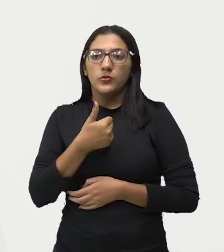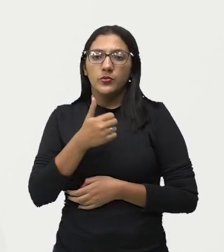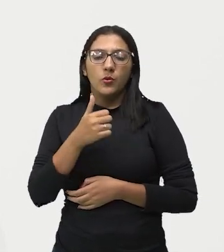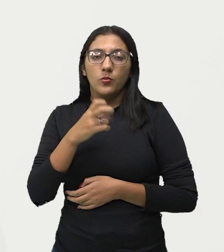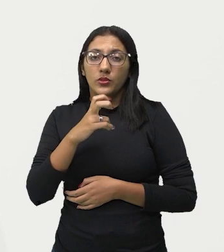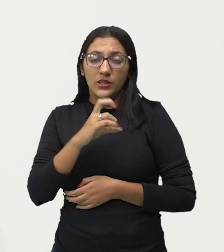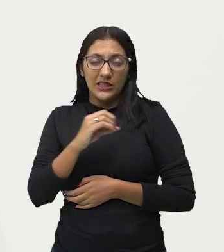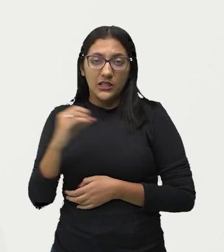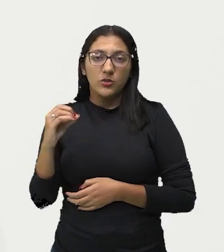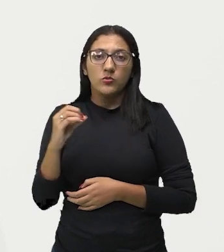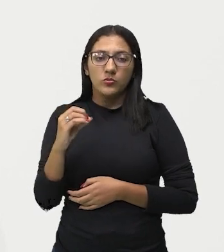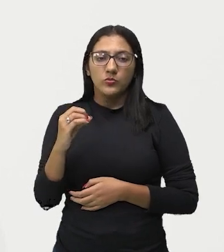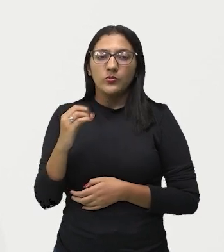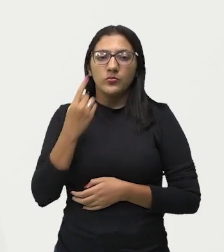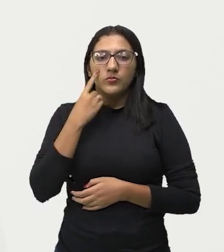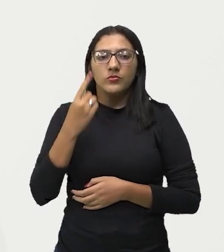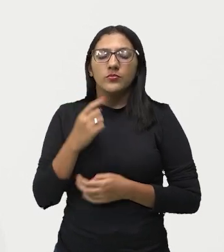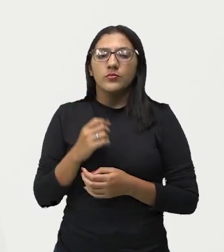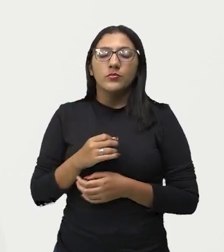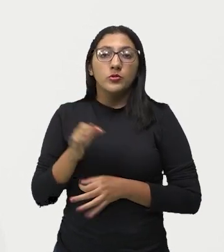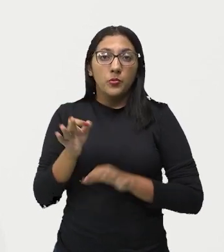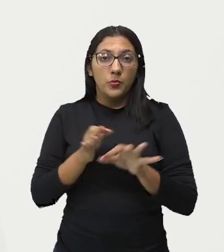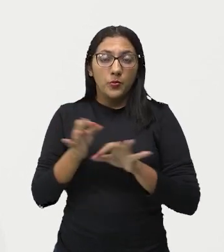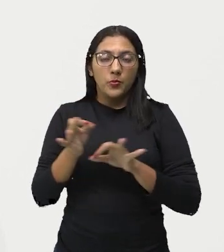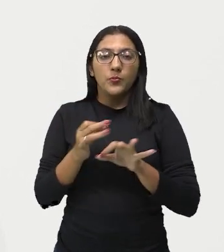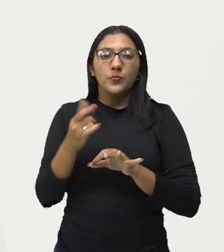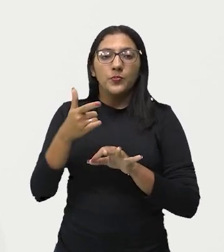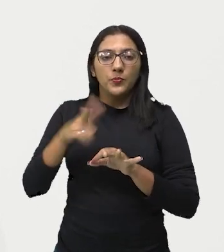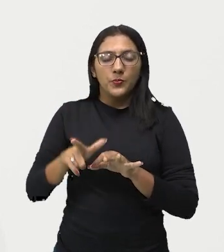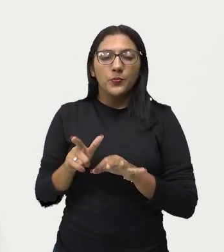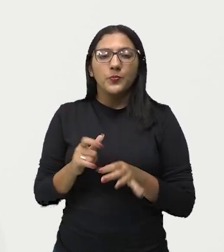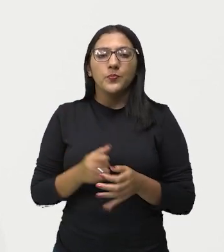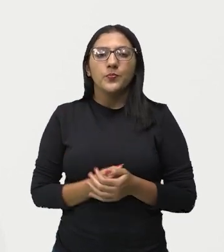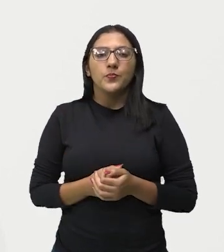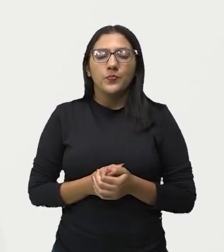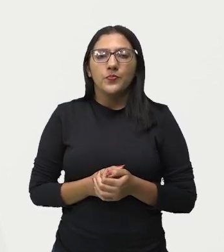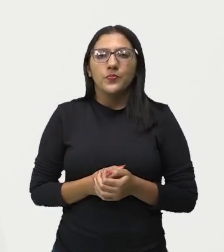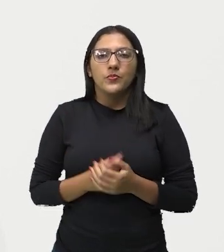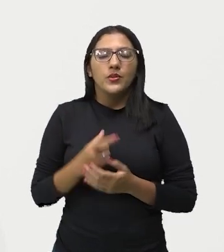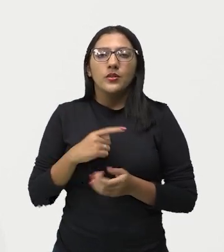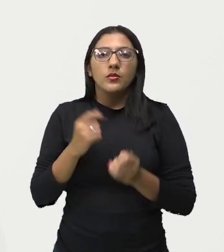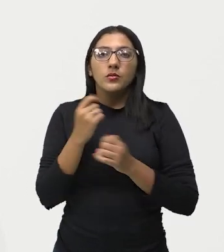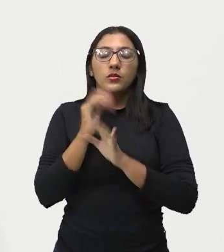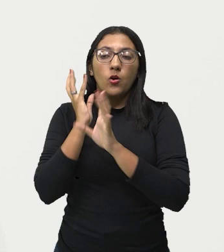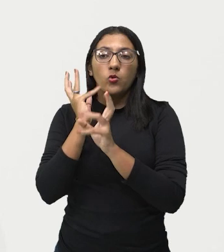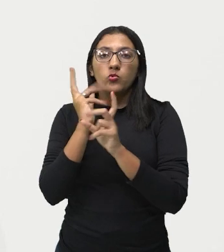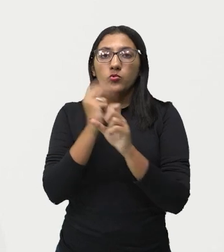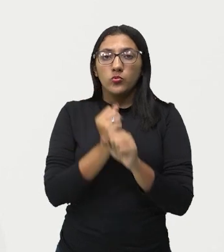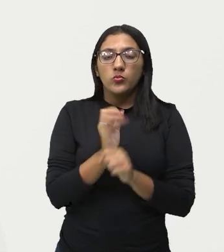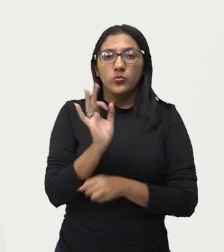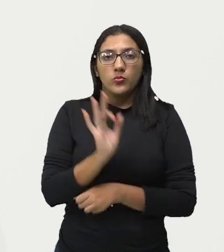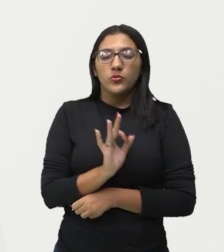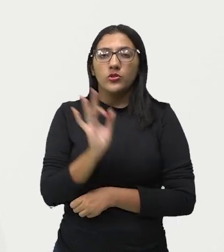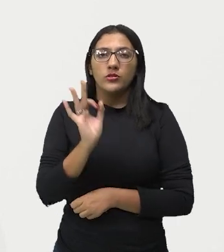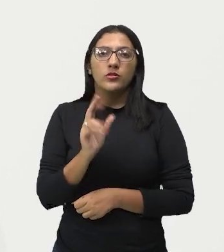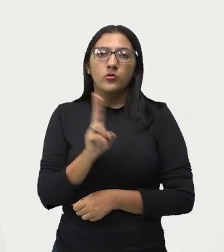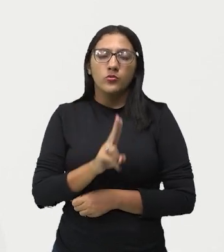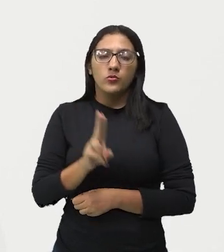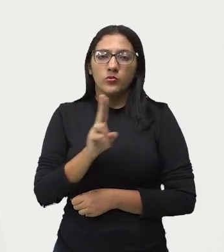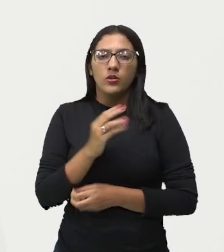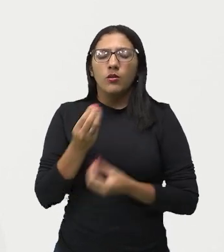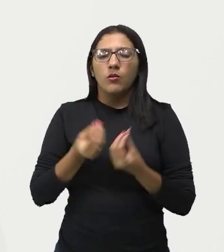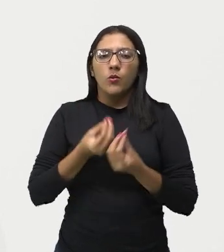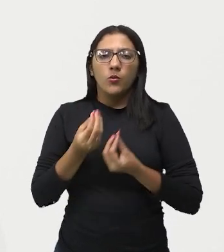Vejam só. Usando o princípio para o cálculo para determinar aí a porcentagem. Você vai fazer assim,